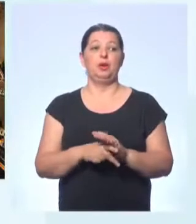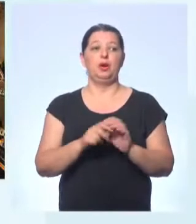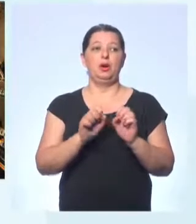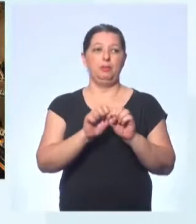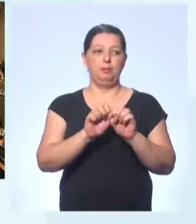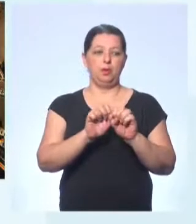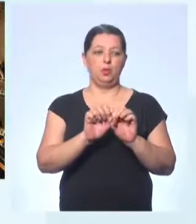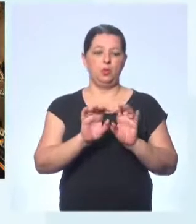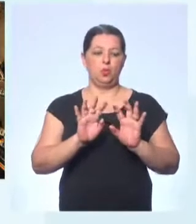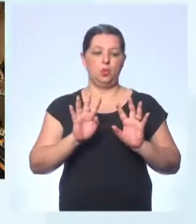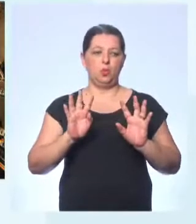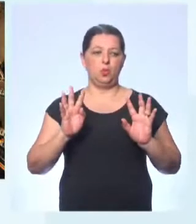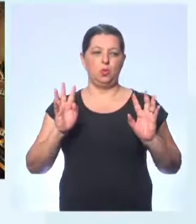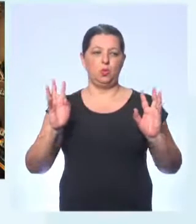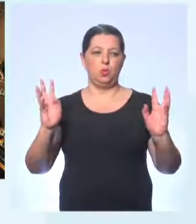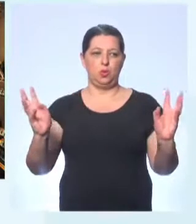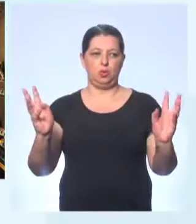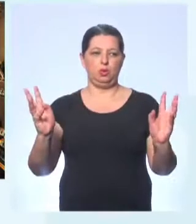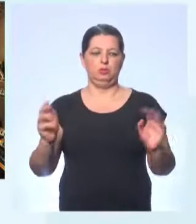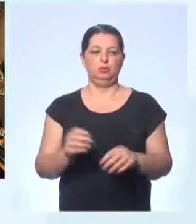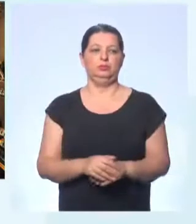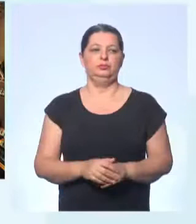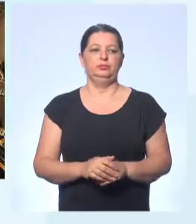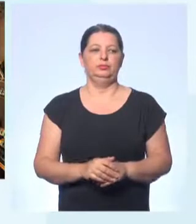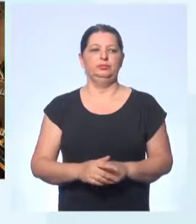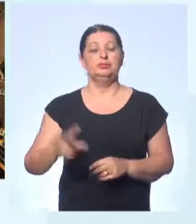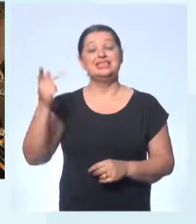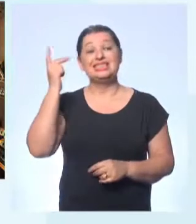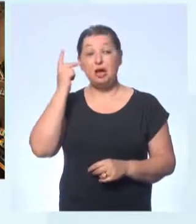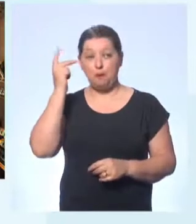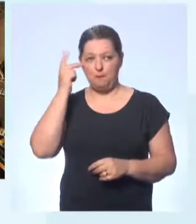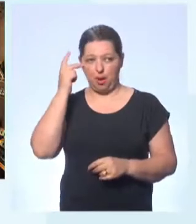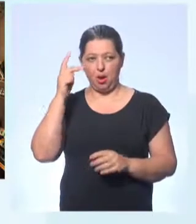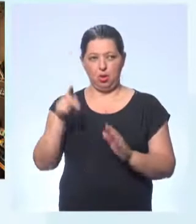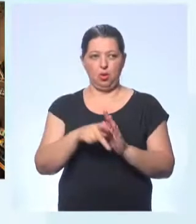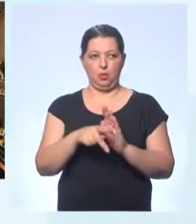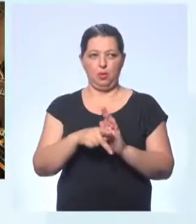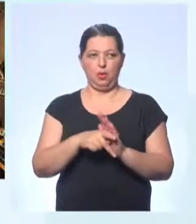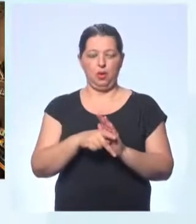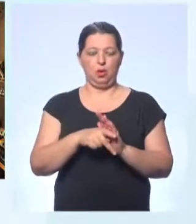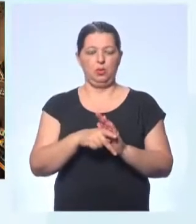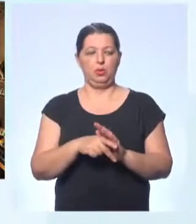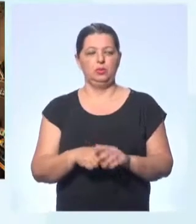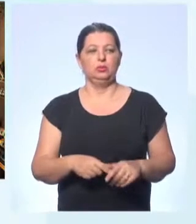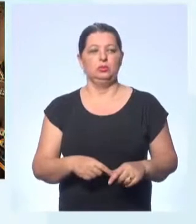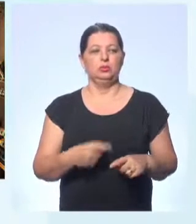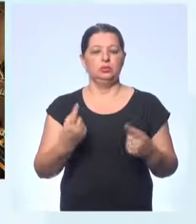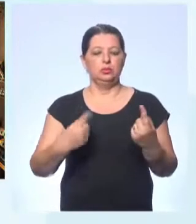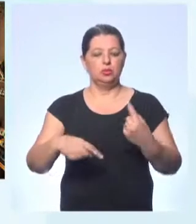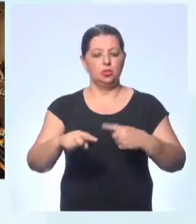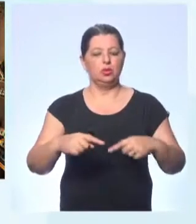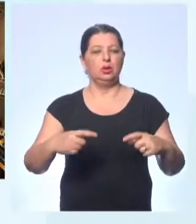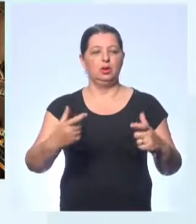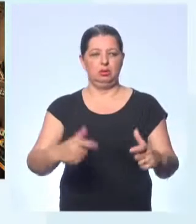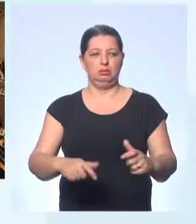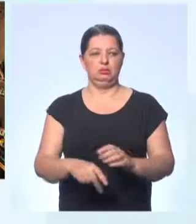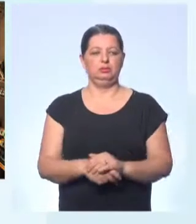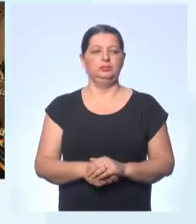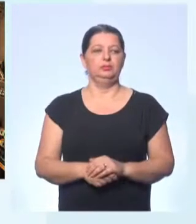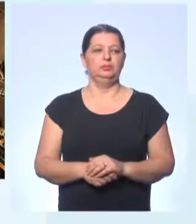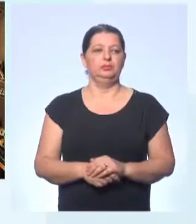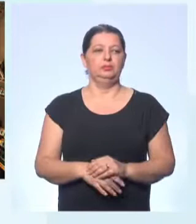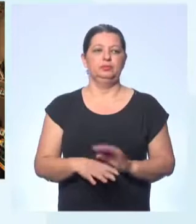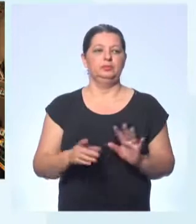um lugar, por exemplo, a Sala São Paulo. Num concerto não é de bom tom você soltar